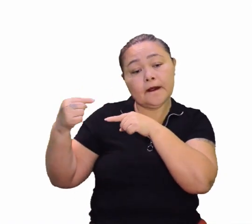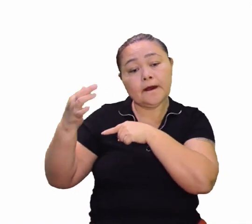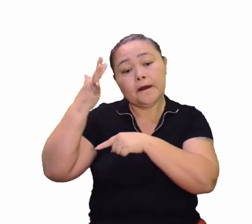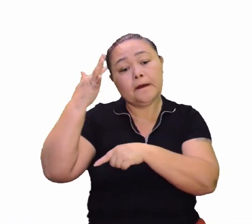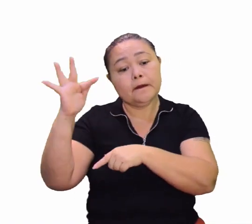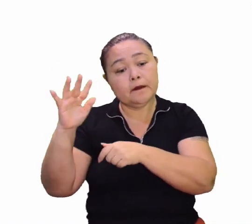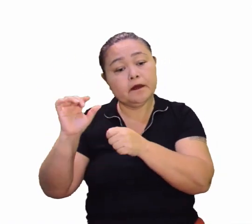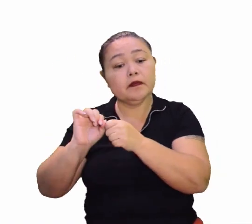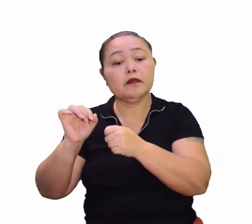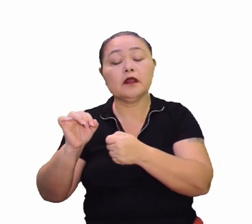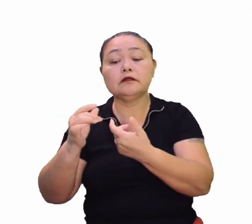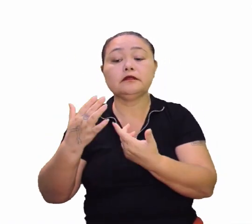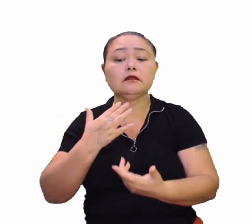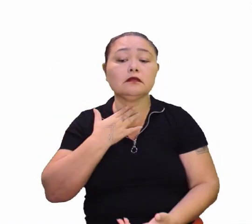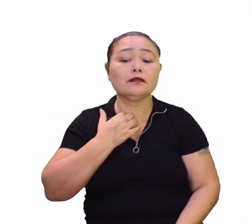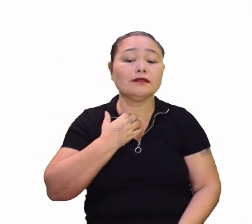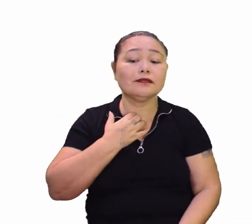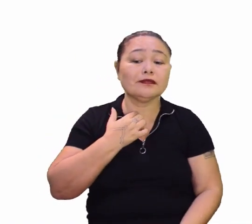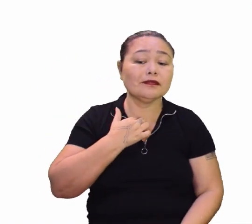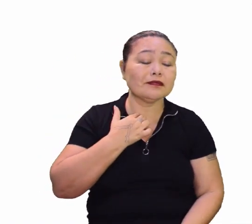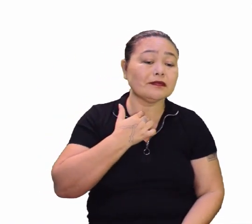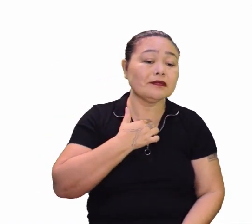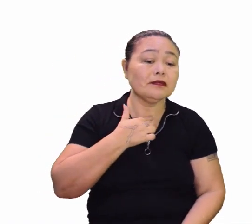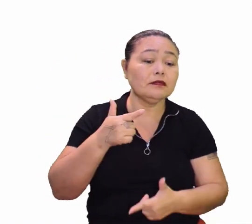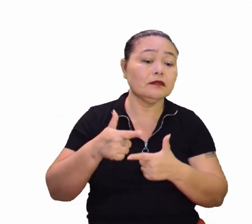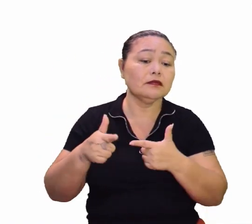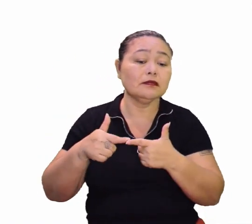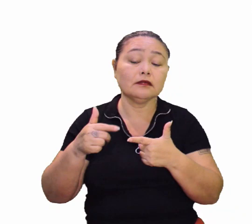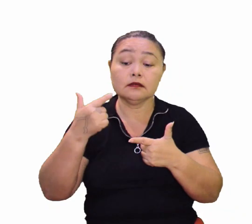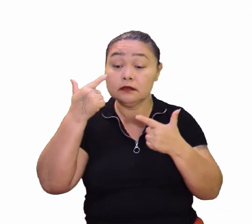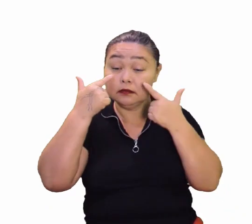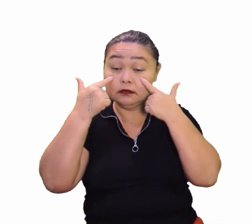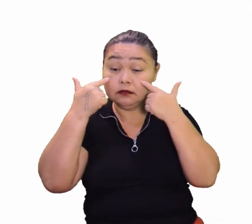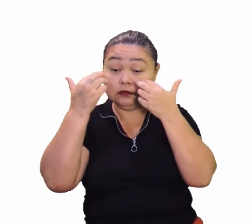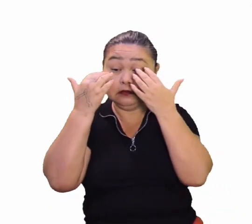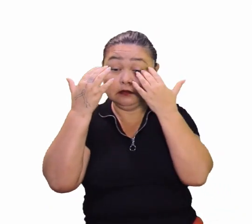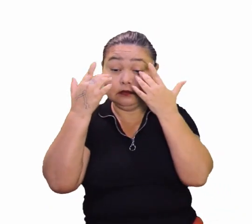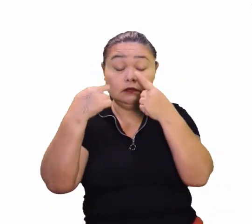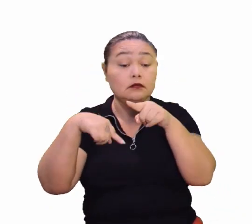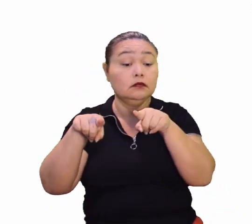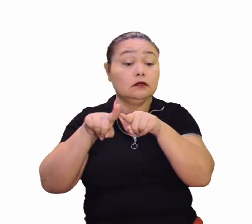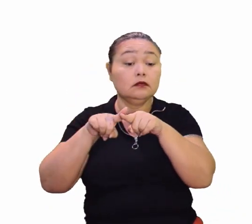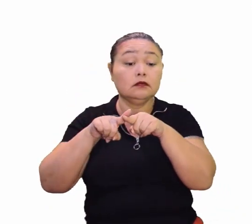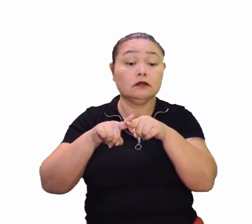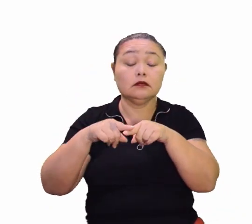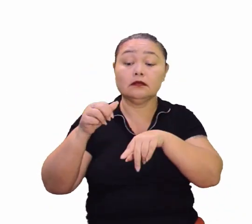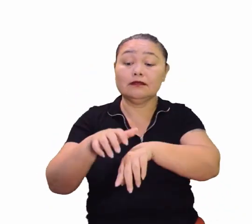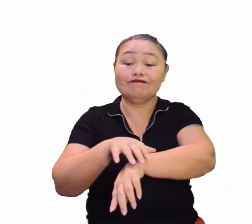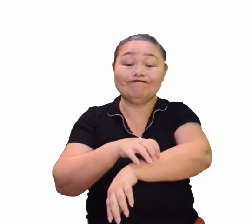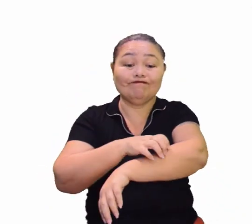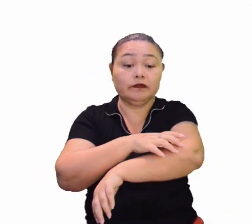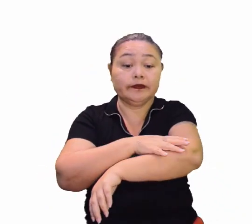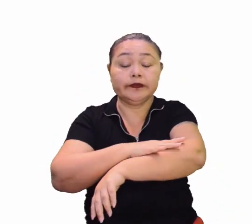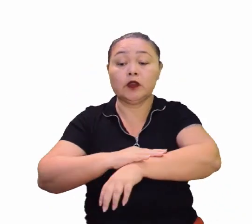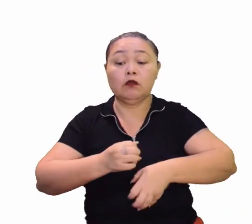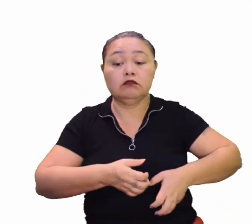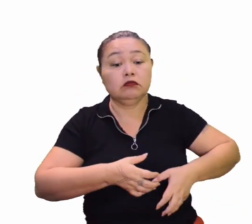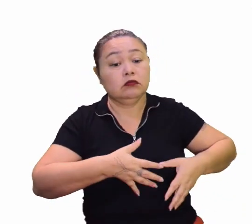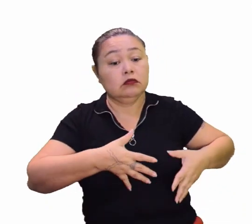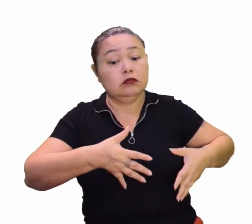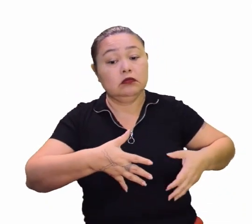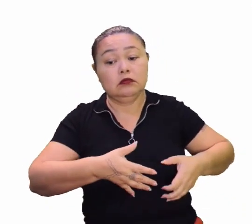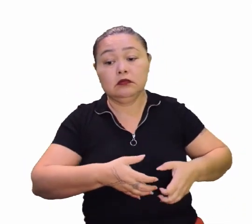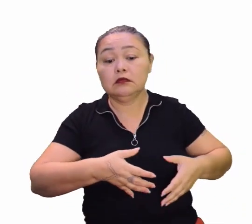é o quê? Dor de cabeça, problema na garganta, irritação nos olhos, crises alérgicas na pele